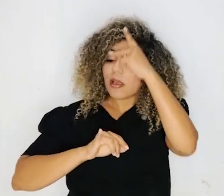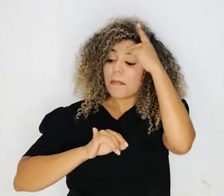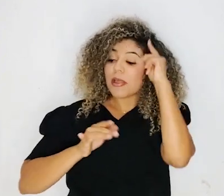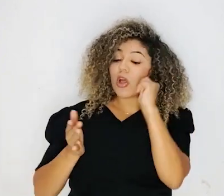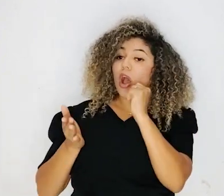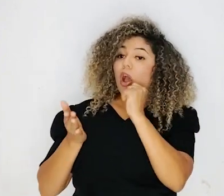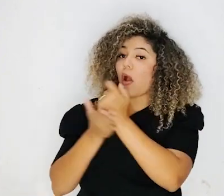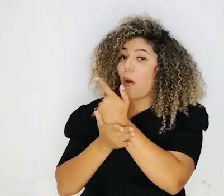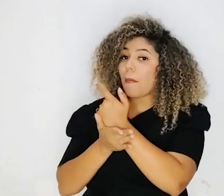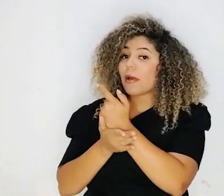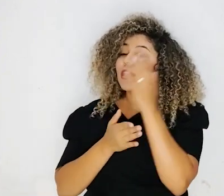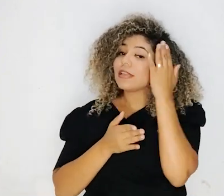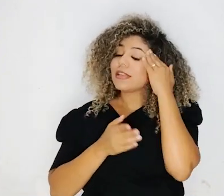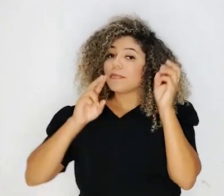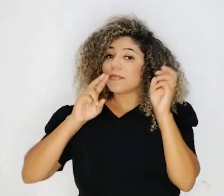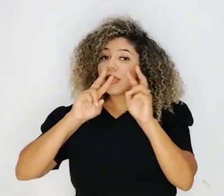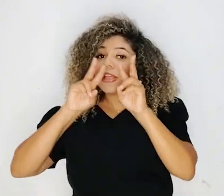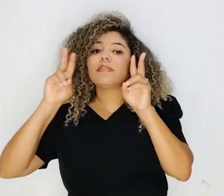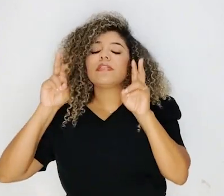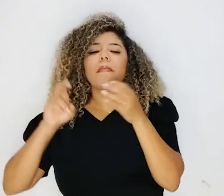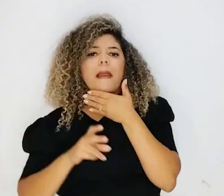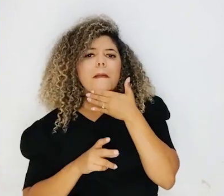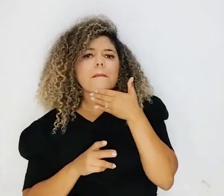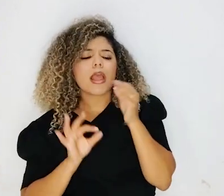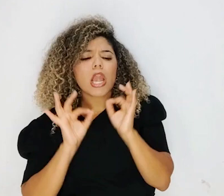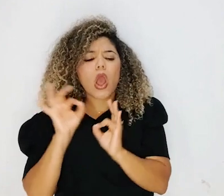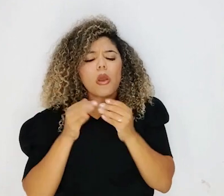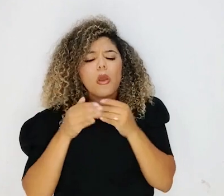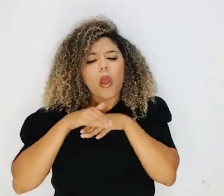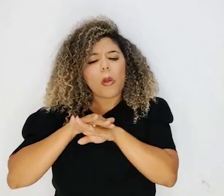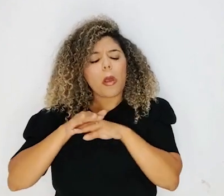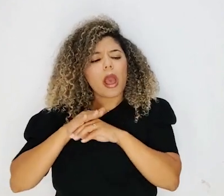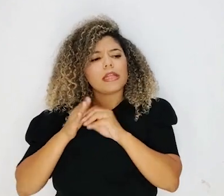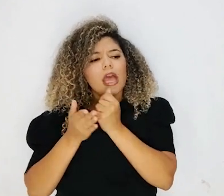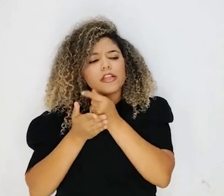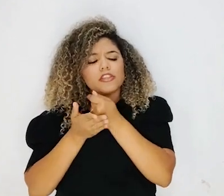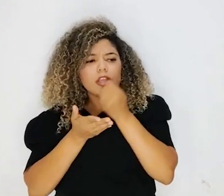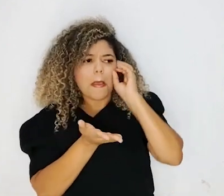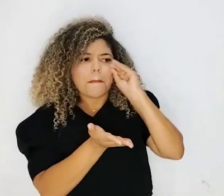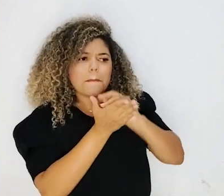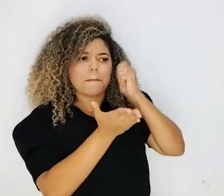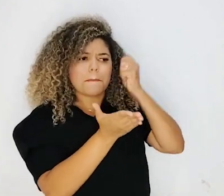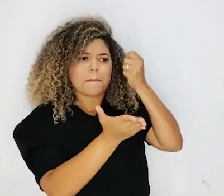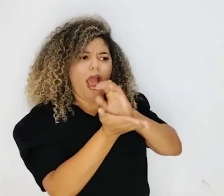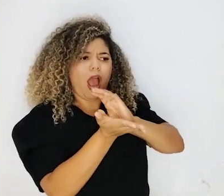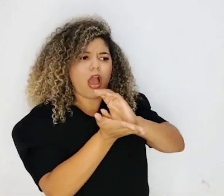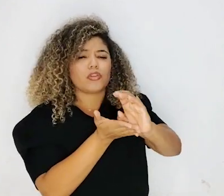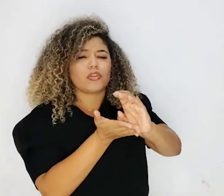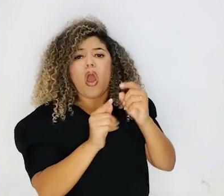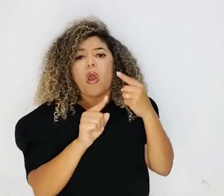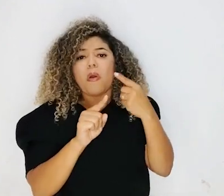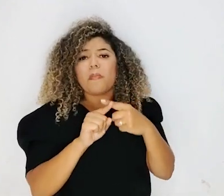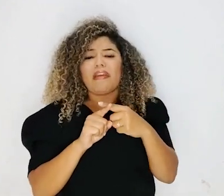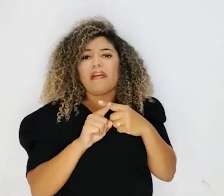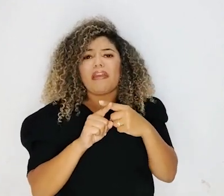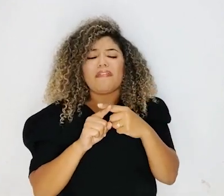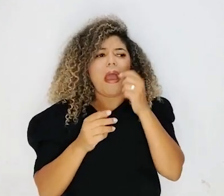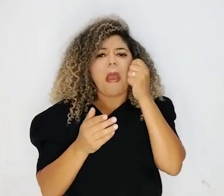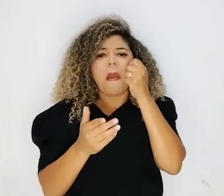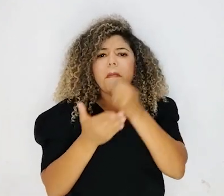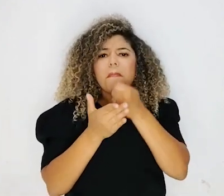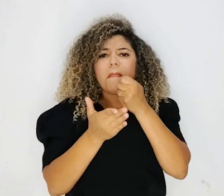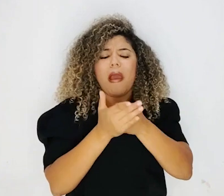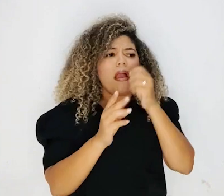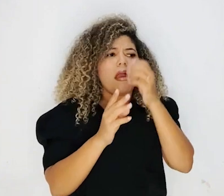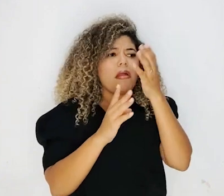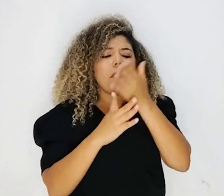para essa questão, né? É melhor você juntar e comprar todo de uma vez do que fazer algumas compras que podem comprometer